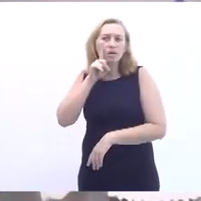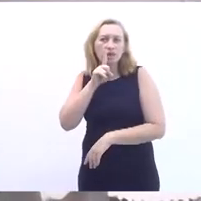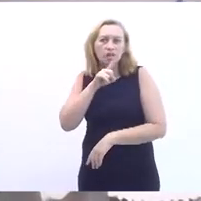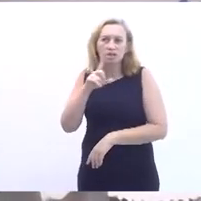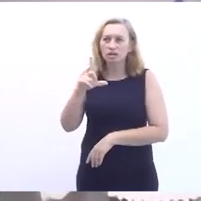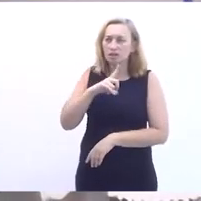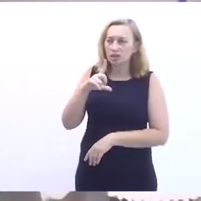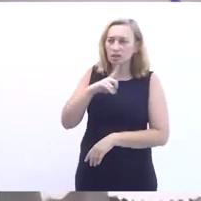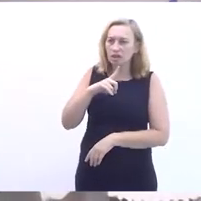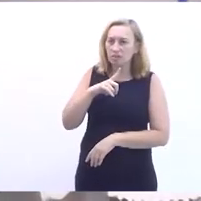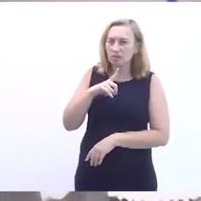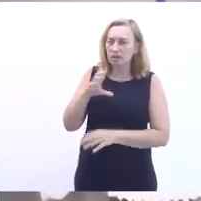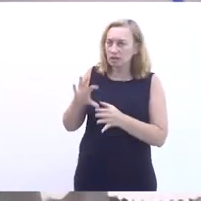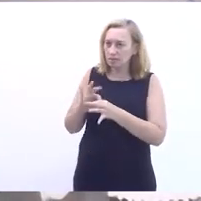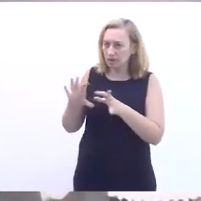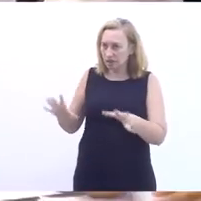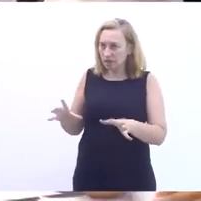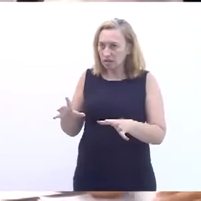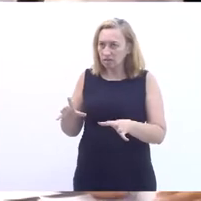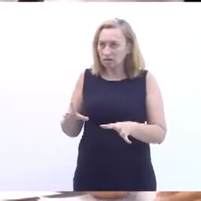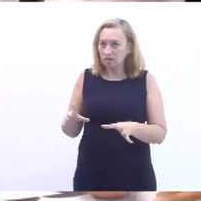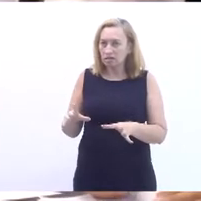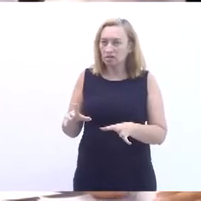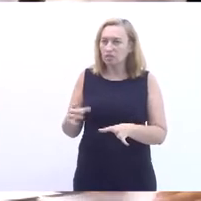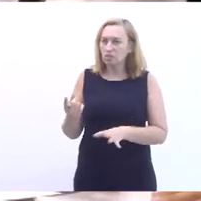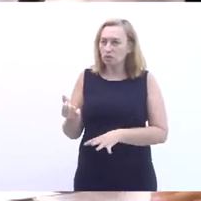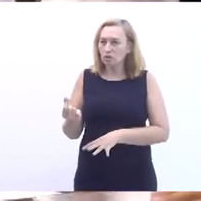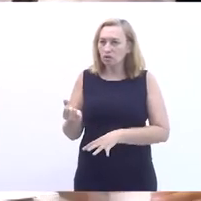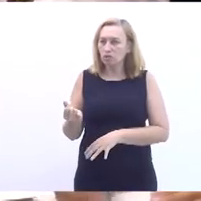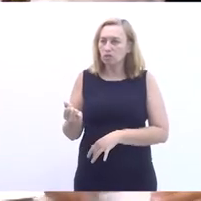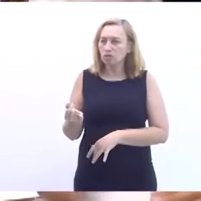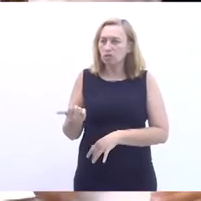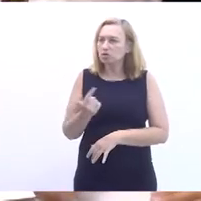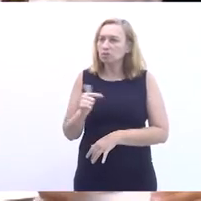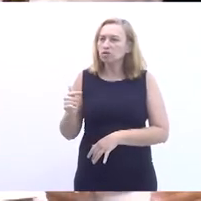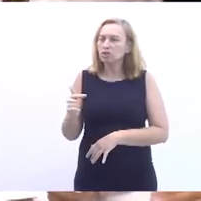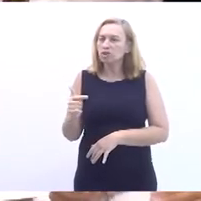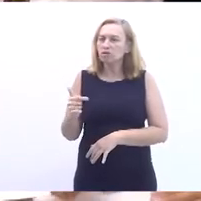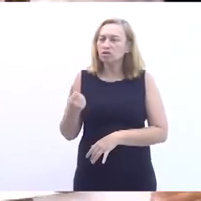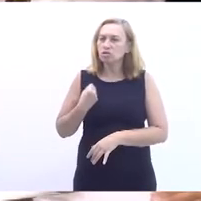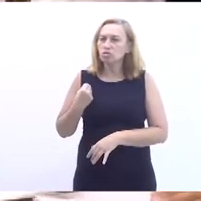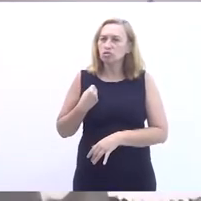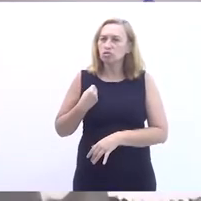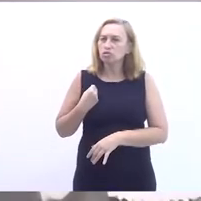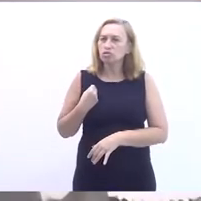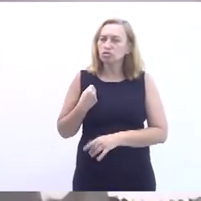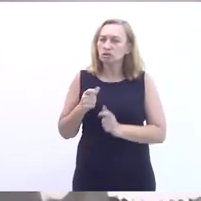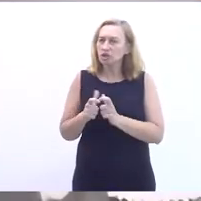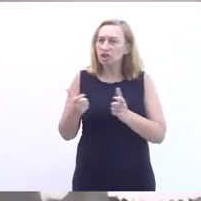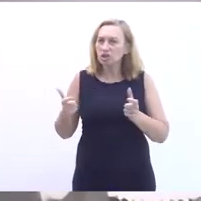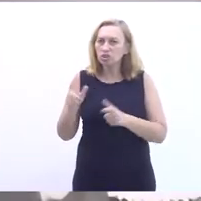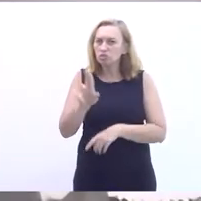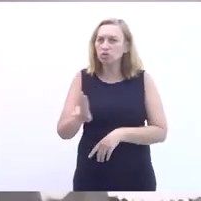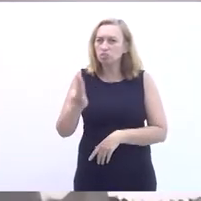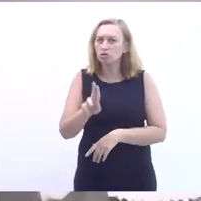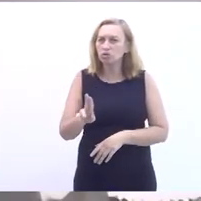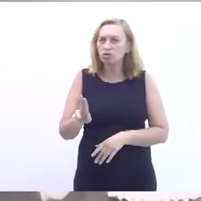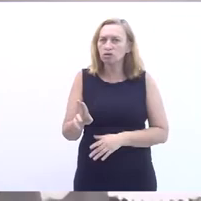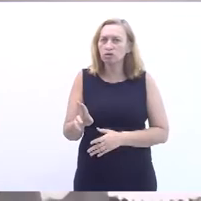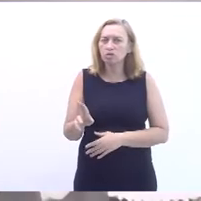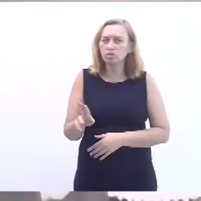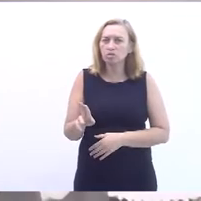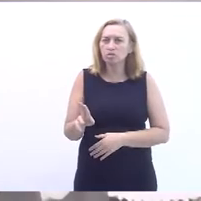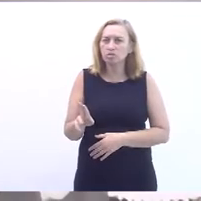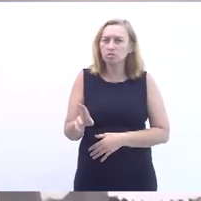a legalização importante a taxação não houve aumento relevante do urso não houve